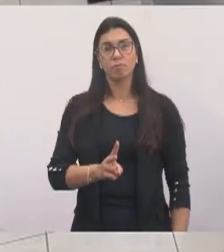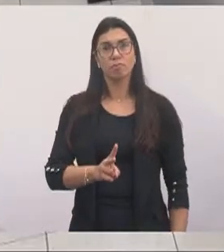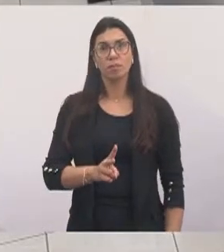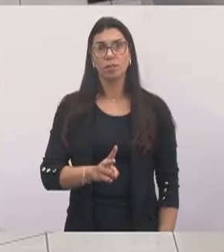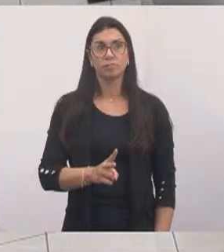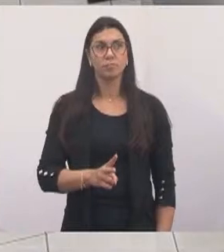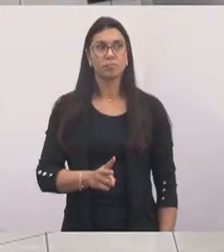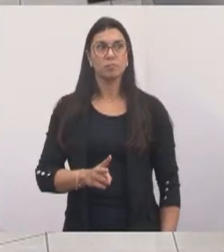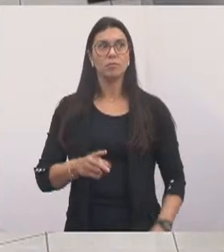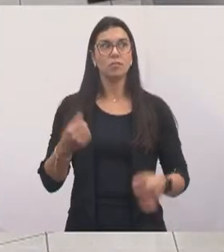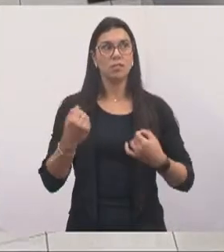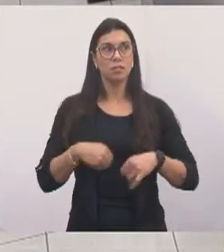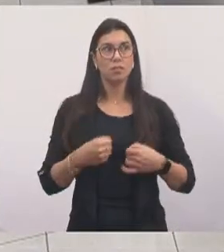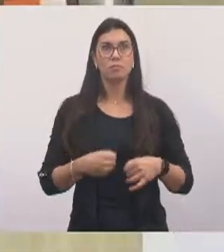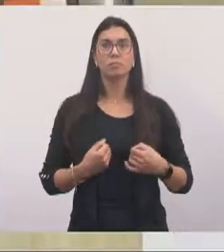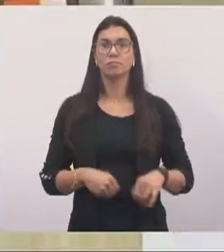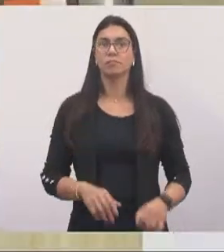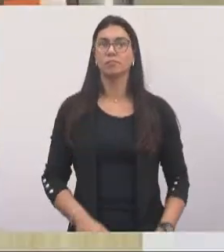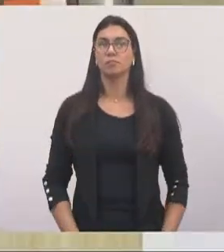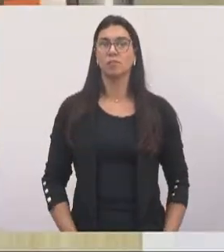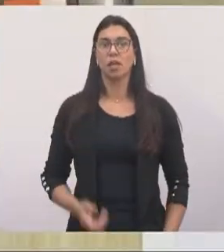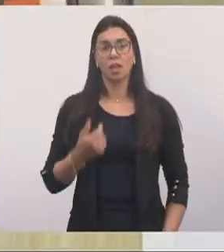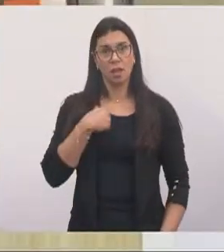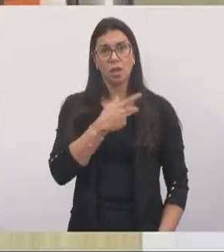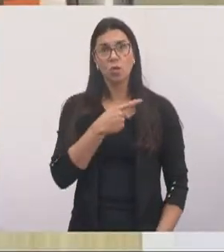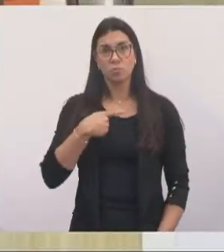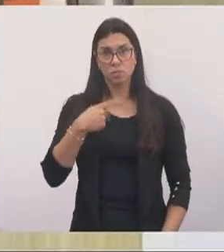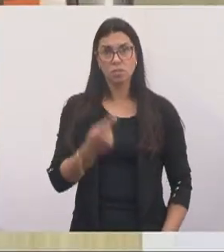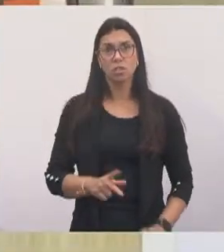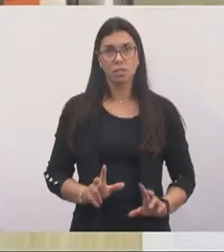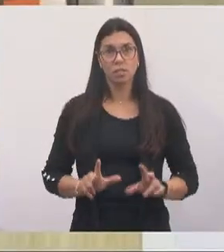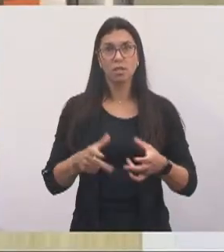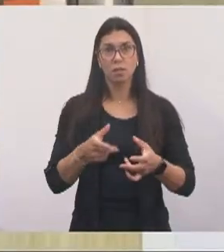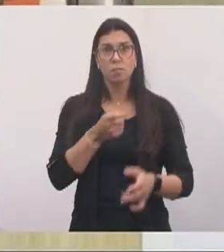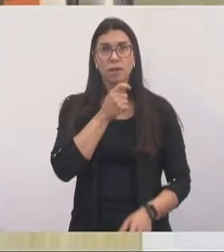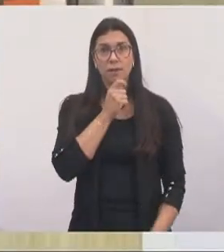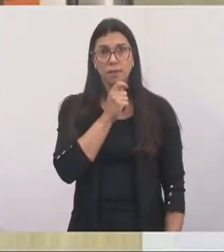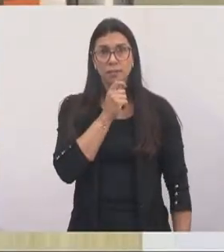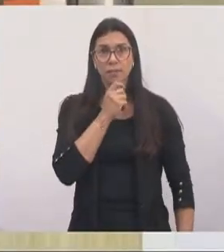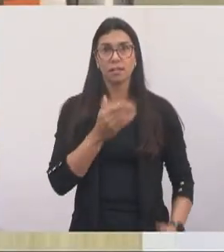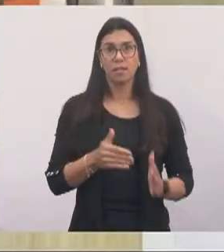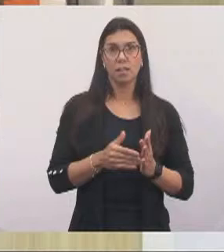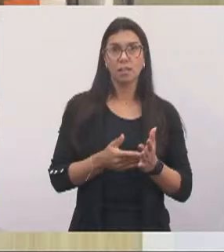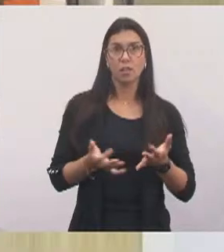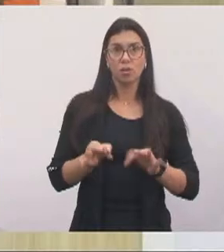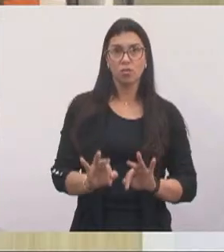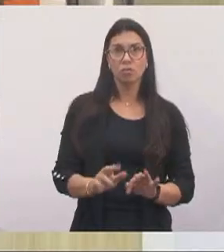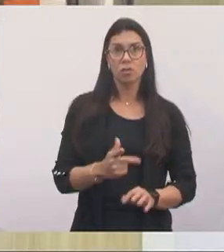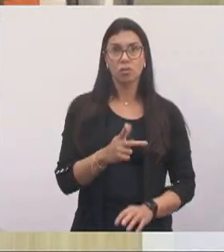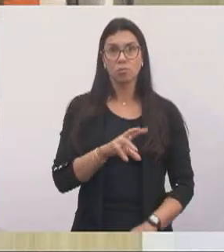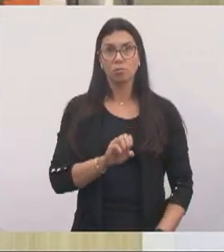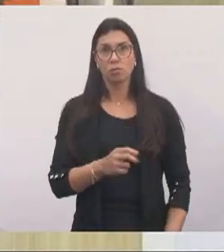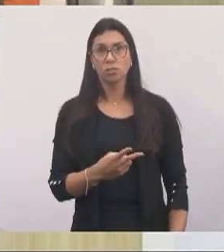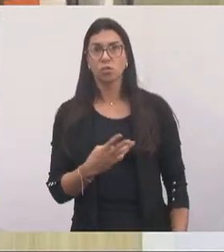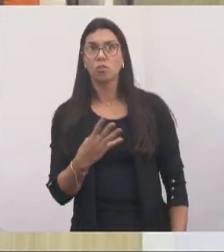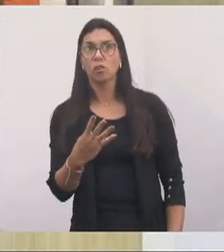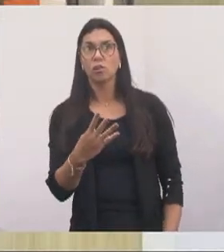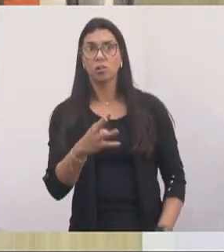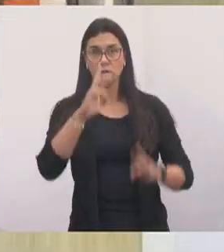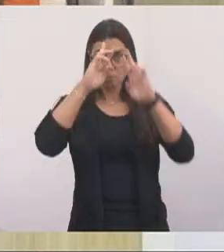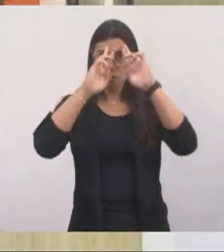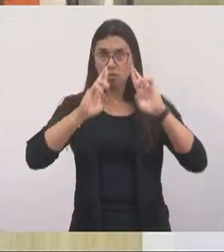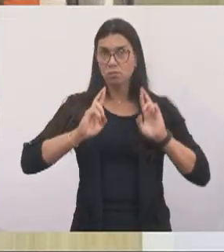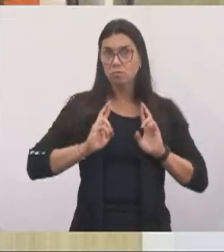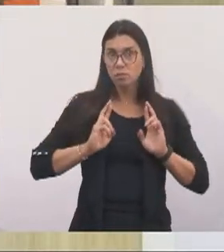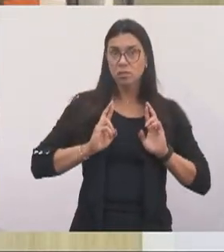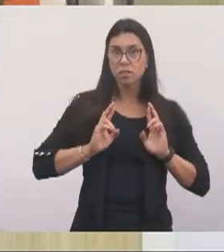que refazer o regimento interno. Eu ainda sou presidente dessa casa até o final de 2024. Me respeita, por favor. O senhor me respeite